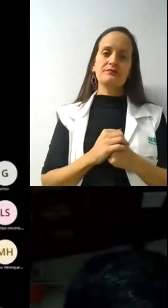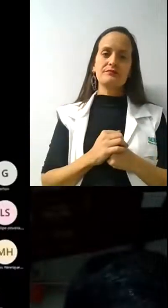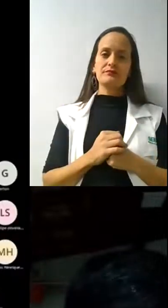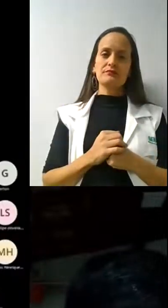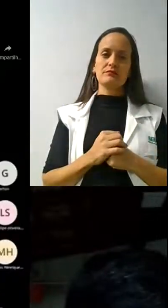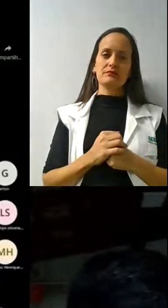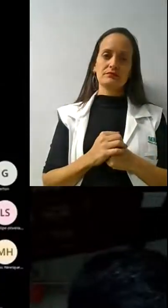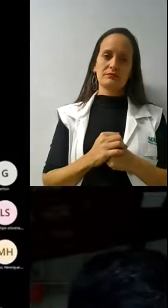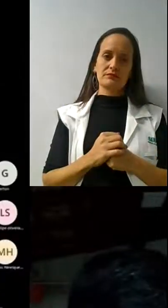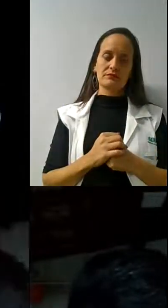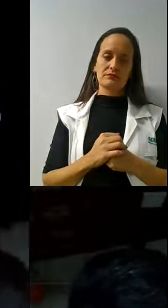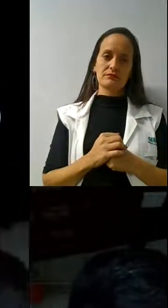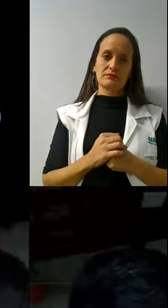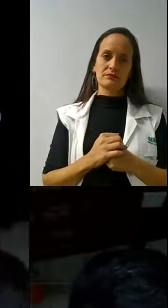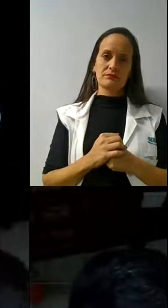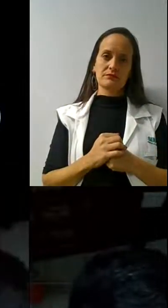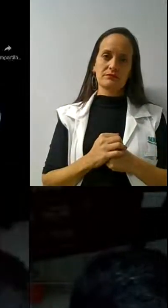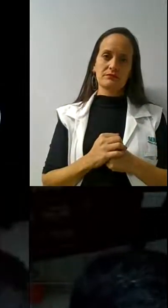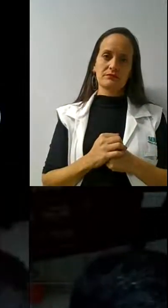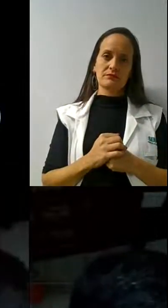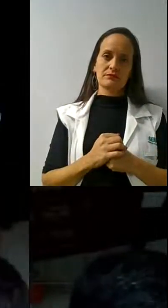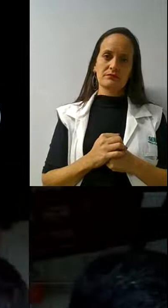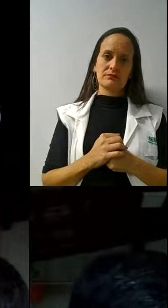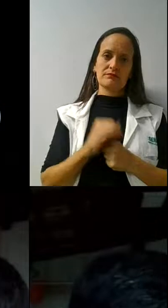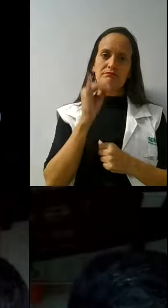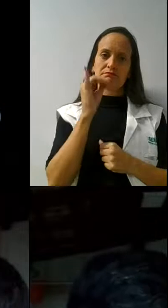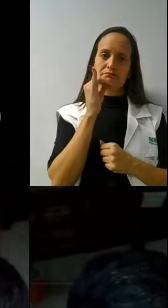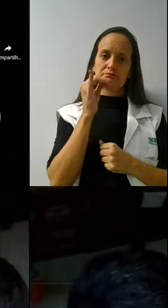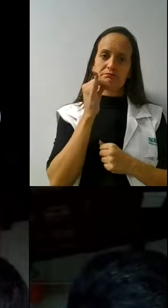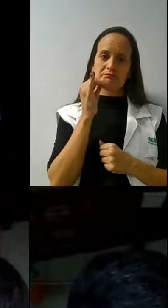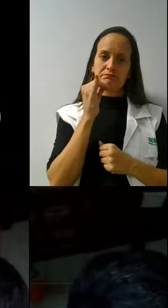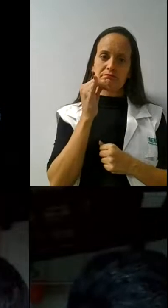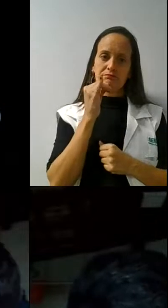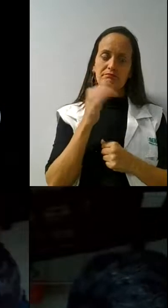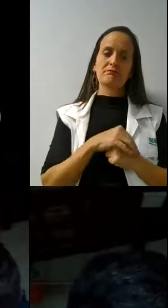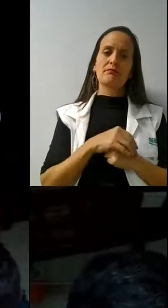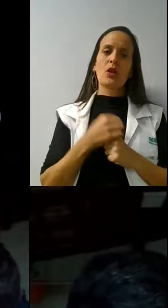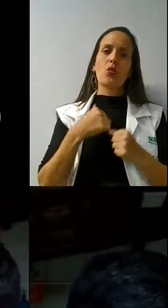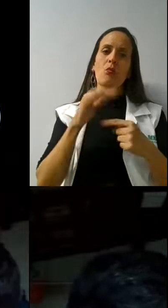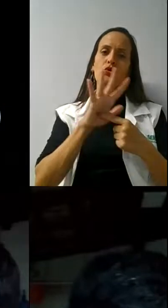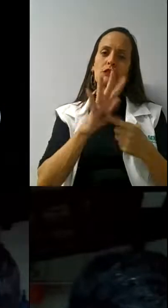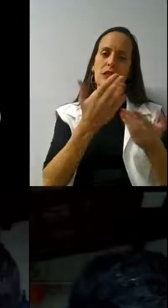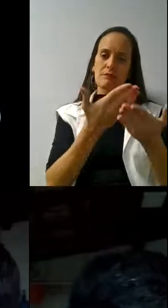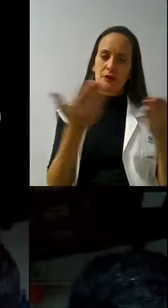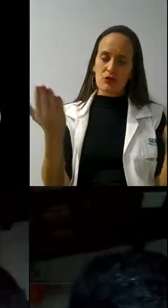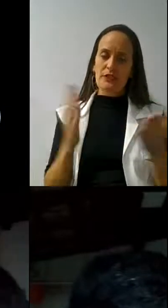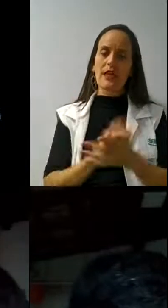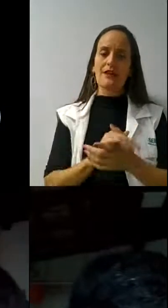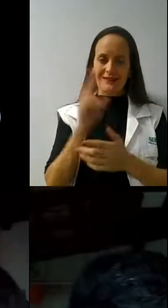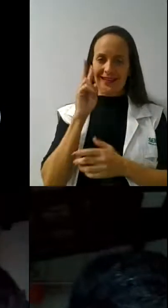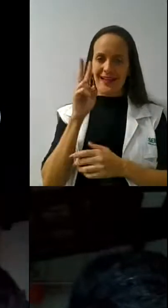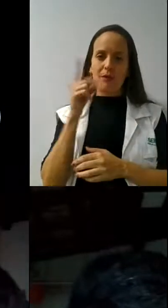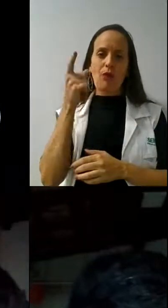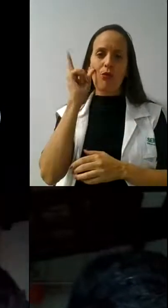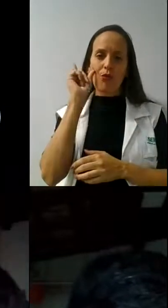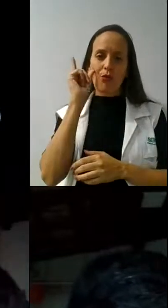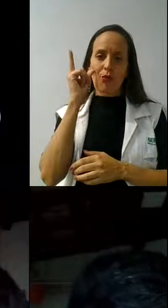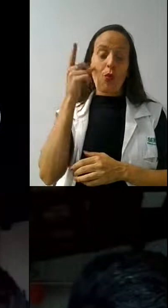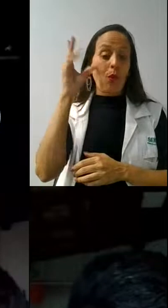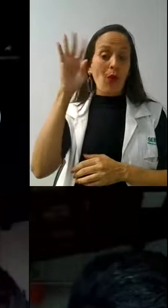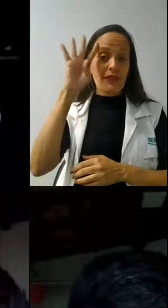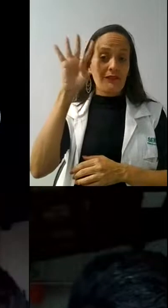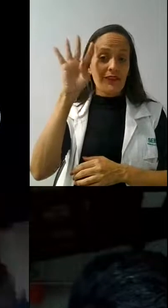por exemplo, ó, a gente contextualizou a atividade, mostrei para vocês aqui as opções, né,